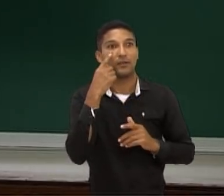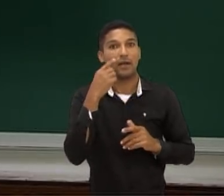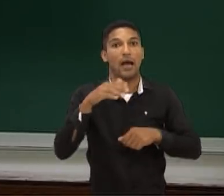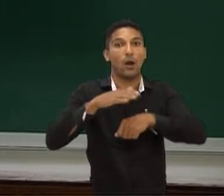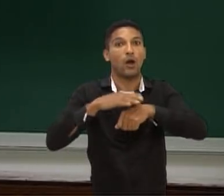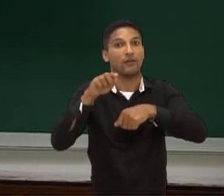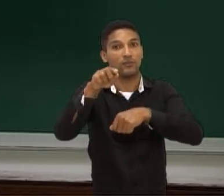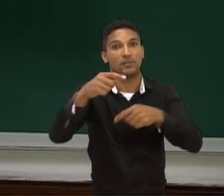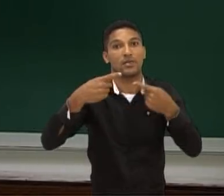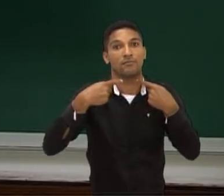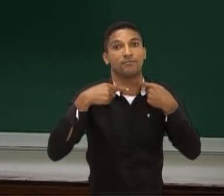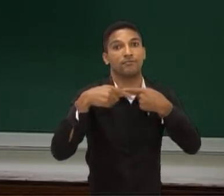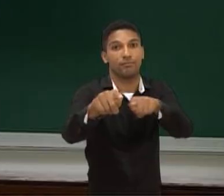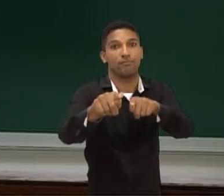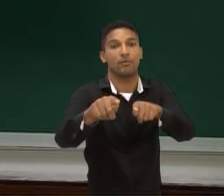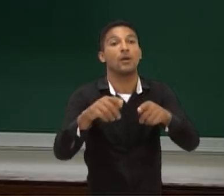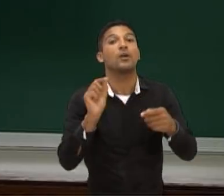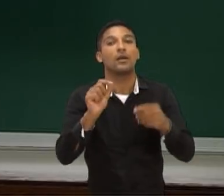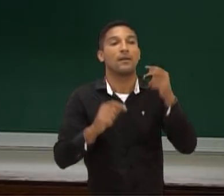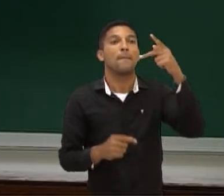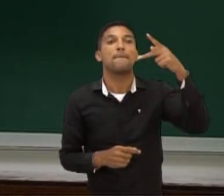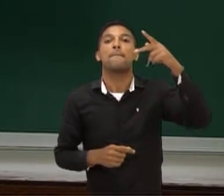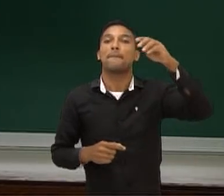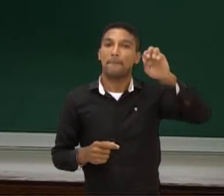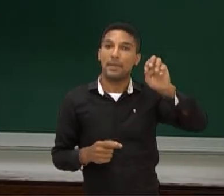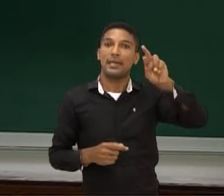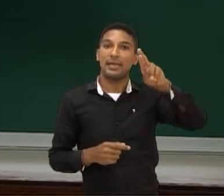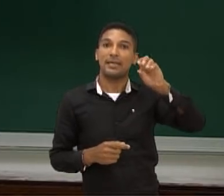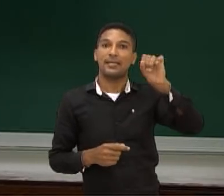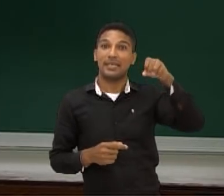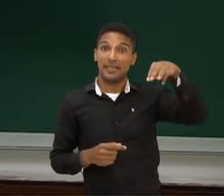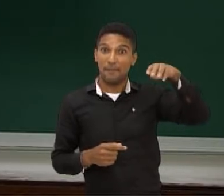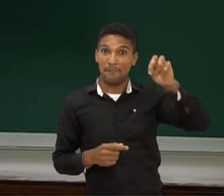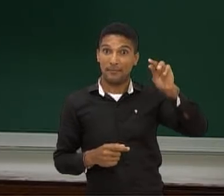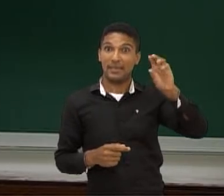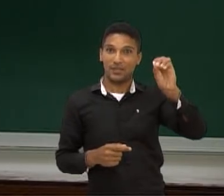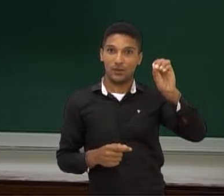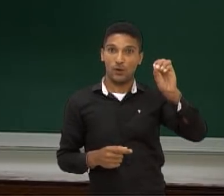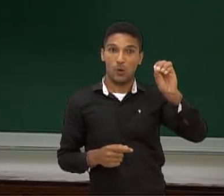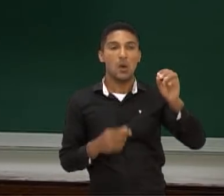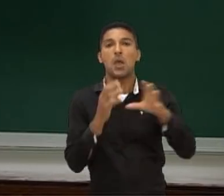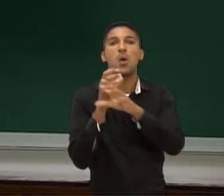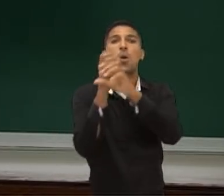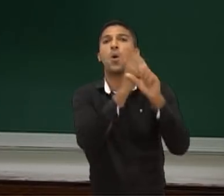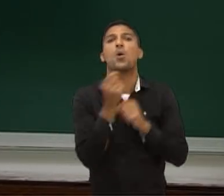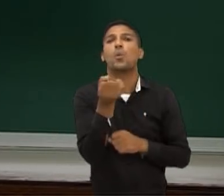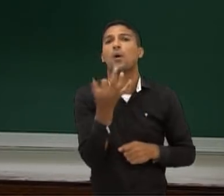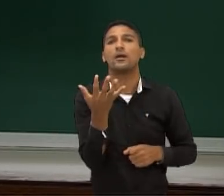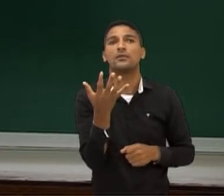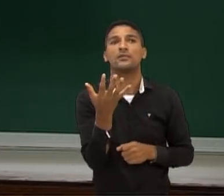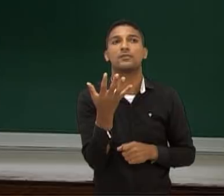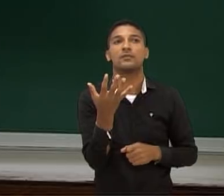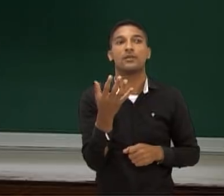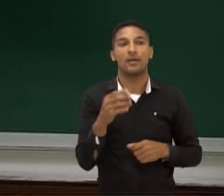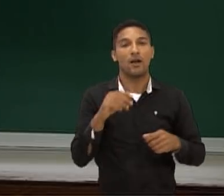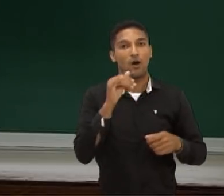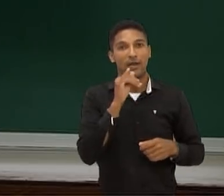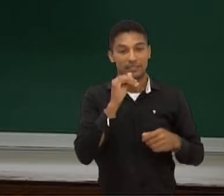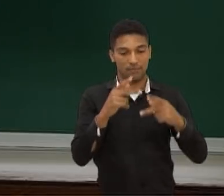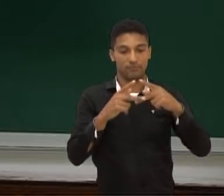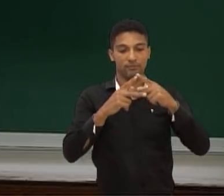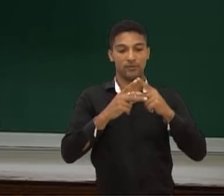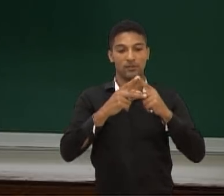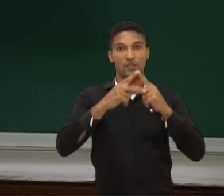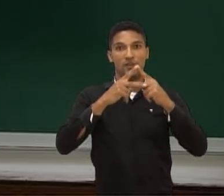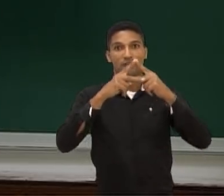o perímetro desse triângulo? É o mesmo triângulo, nós já calculamos aqui quanto que vale o ladinho dele, tá bom? Se você girar o triângulo, você